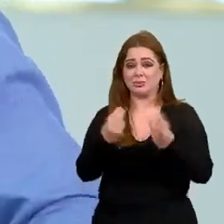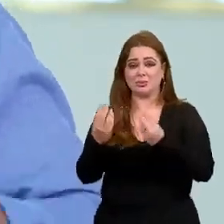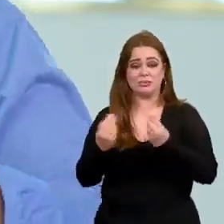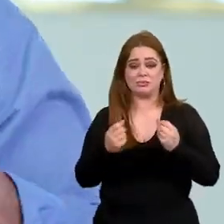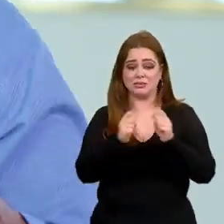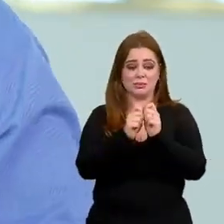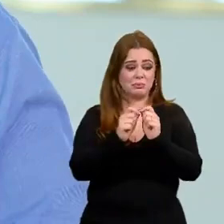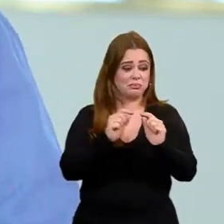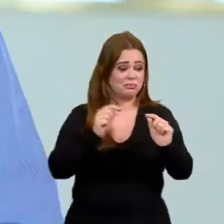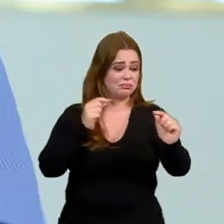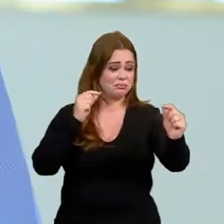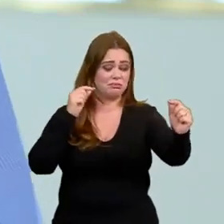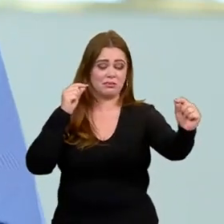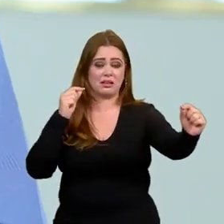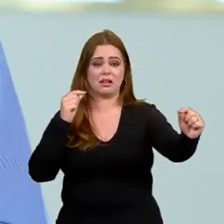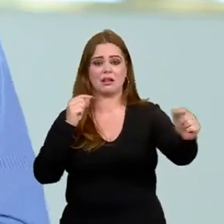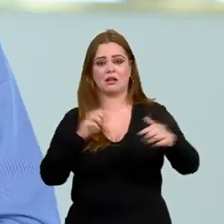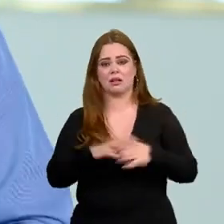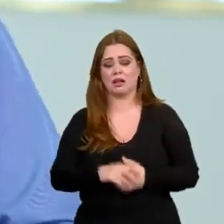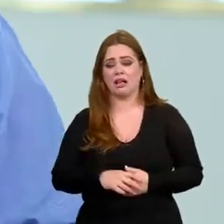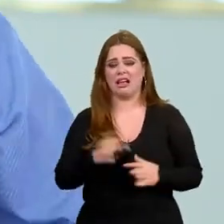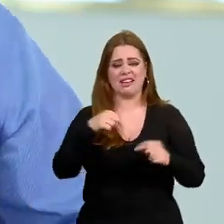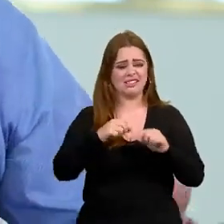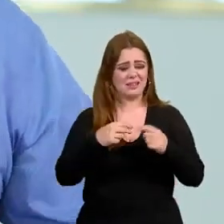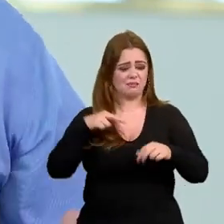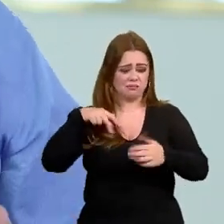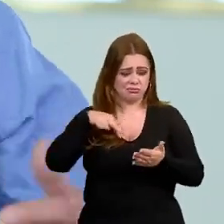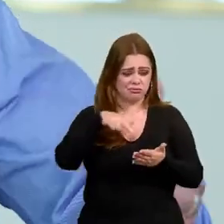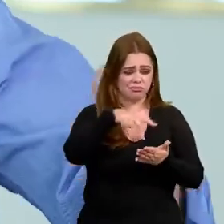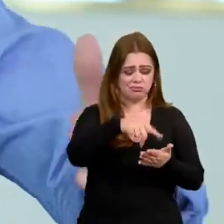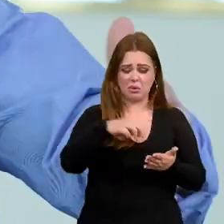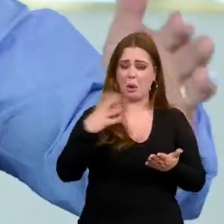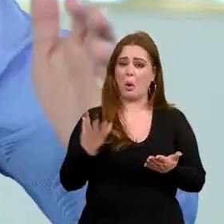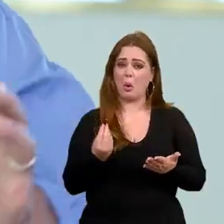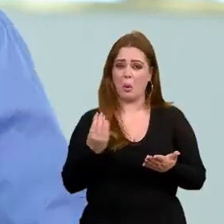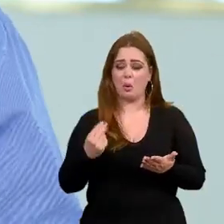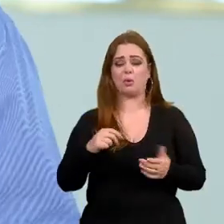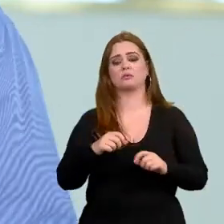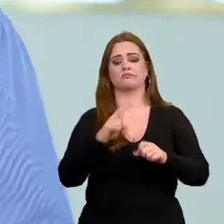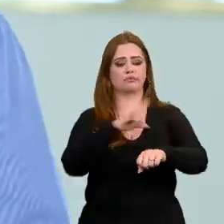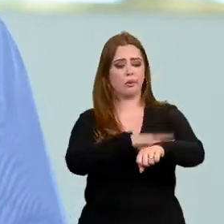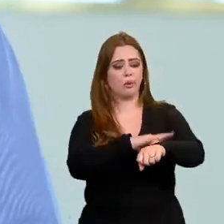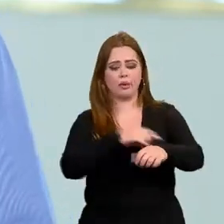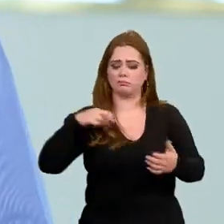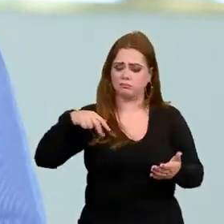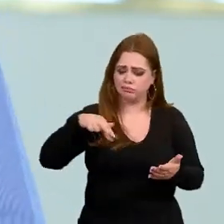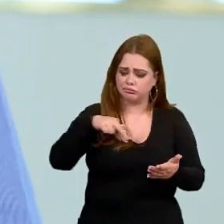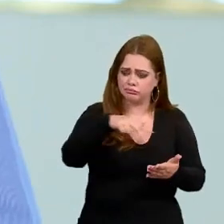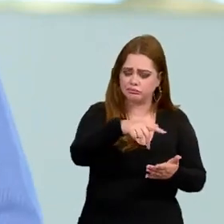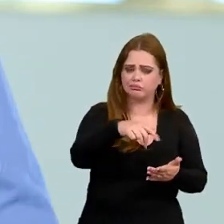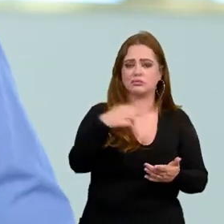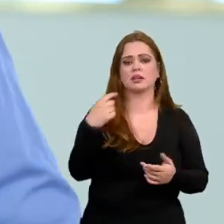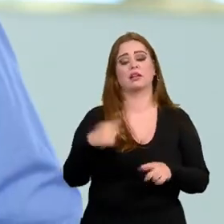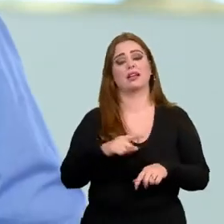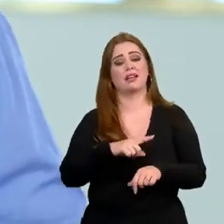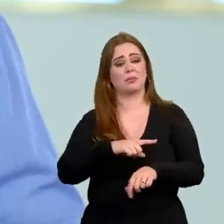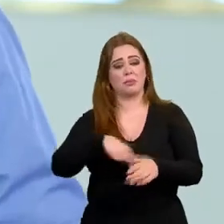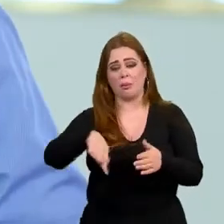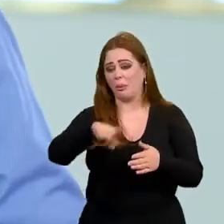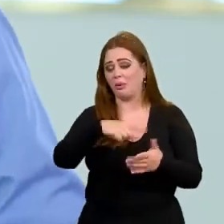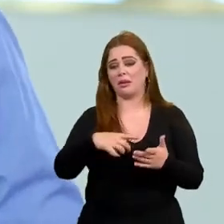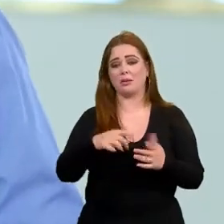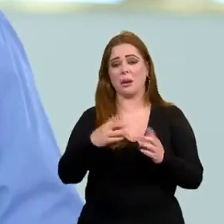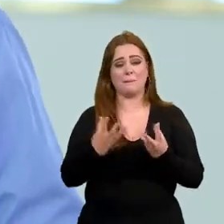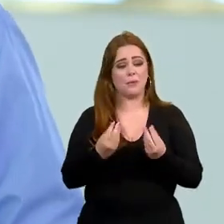tomar café você anda mais 200 metros, para ir no banheiro você anda 40 metros, 20 metros, 30 metros, ou seja, é tudo muito, muito mais difícil. Sei. Não